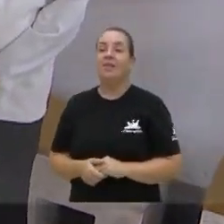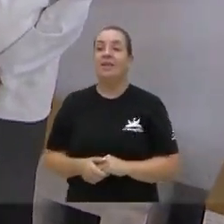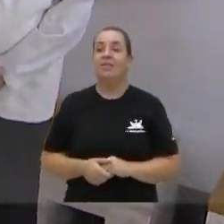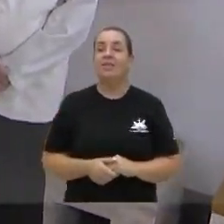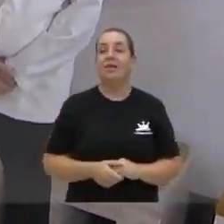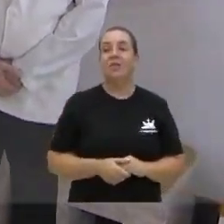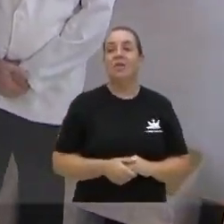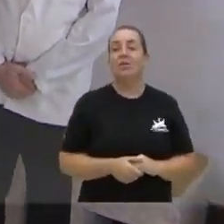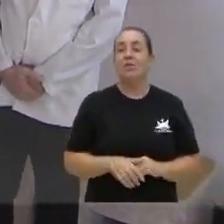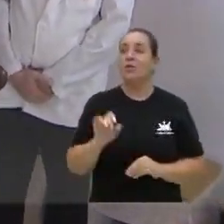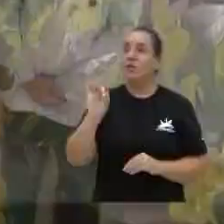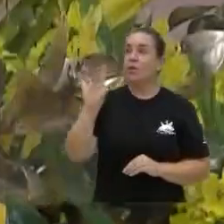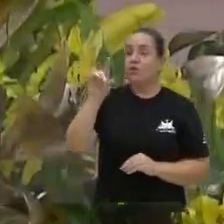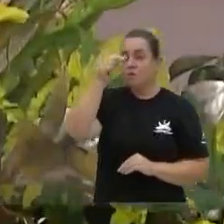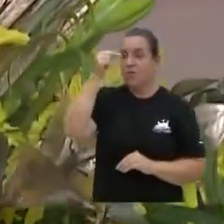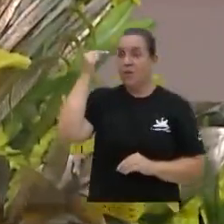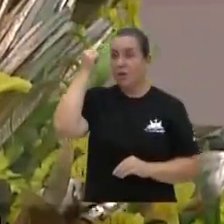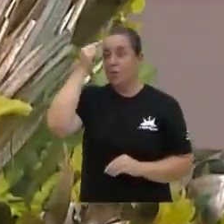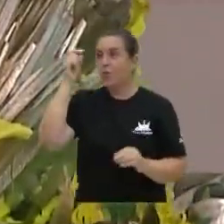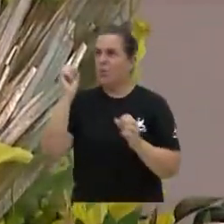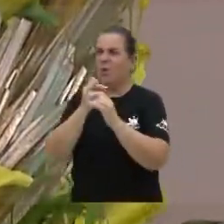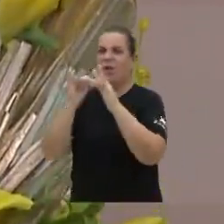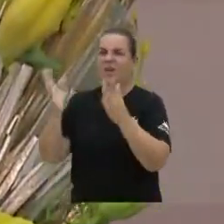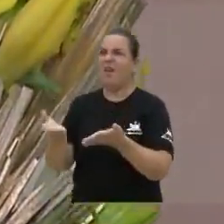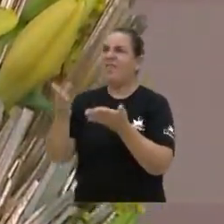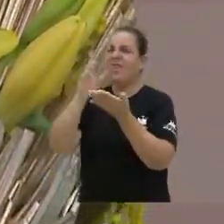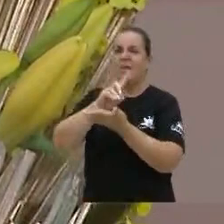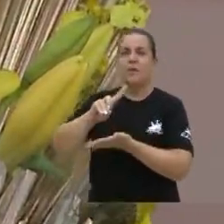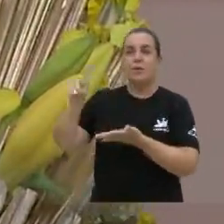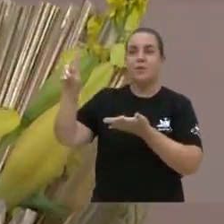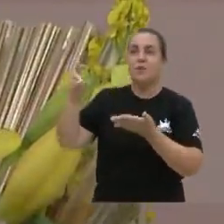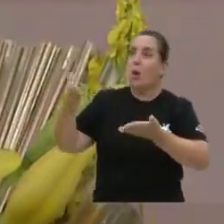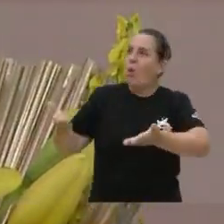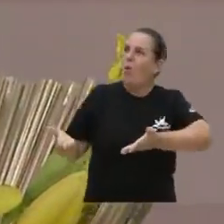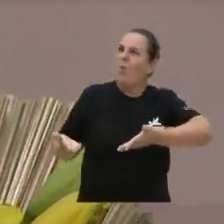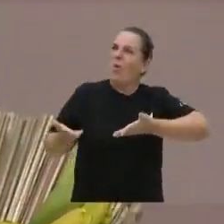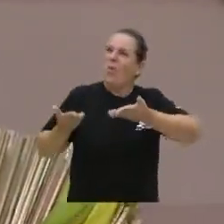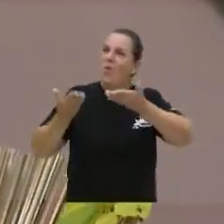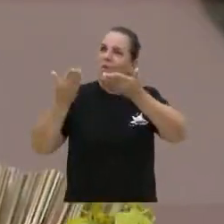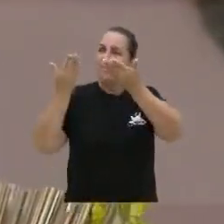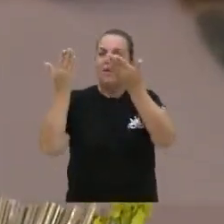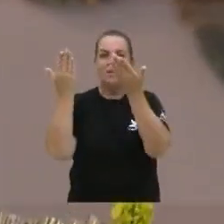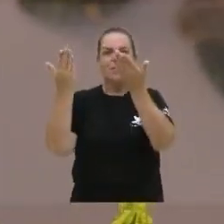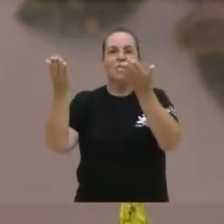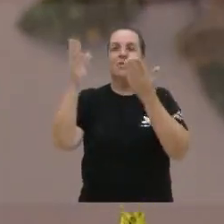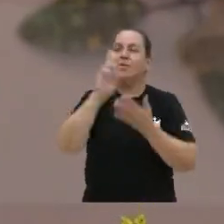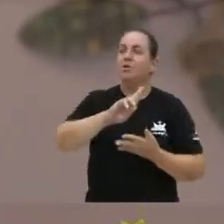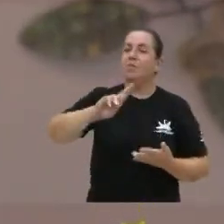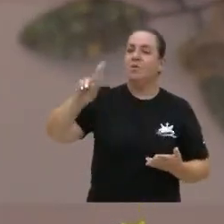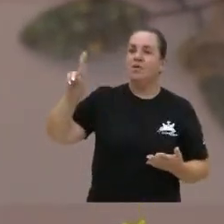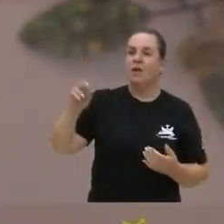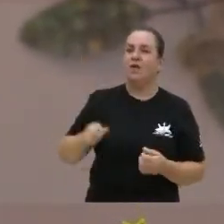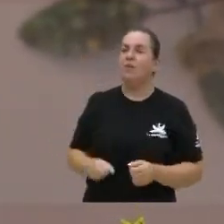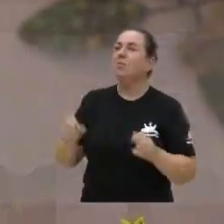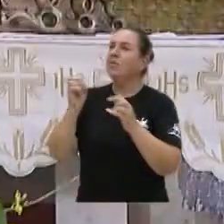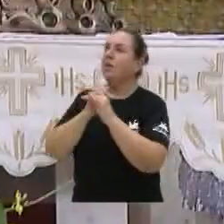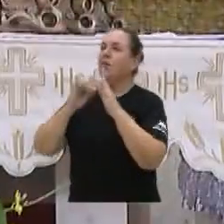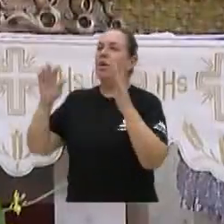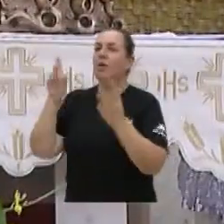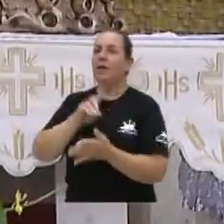clamor. Vós somente sois o Santo, glória a Deus, o Altíssimo